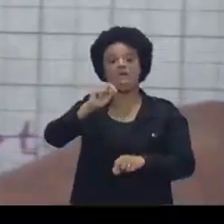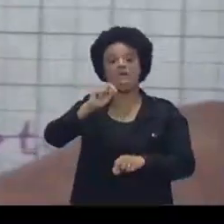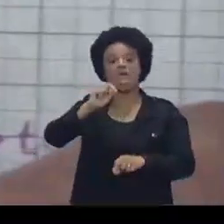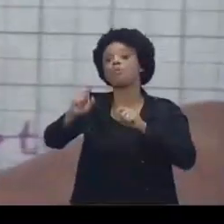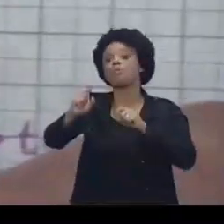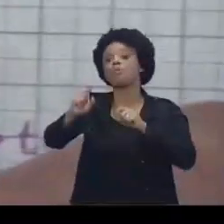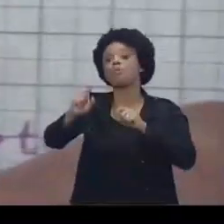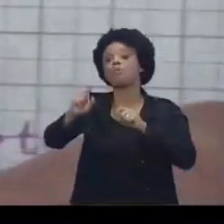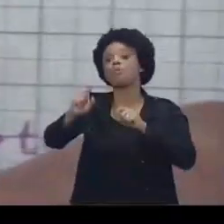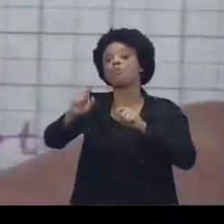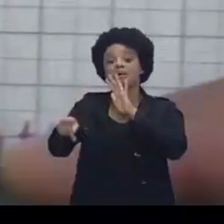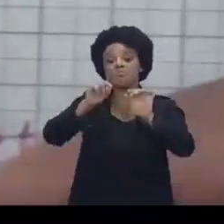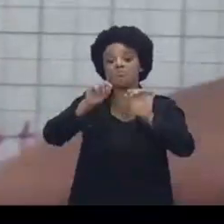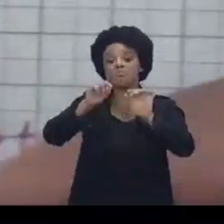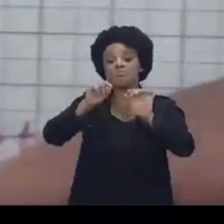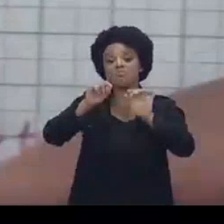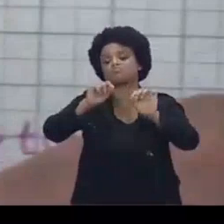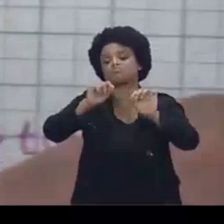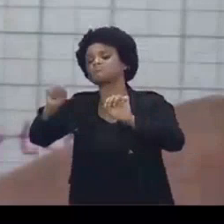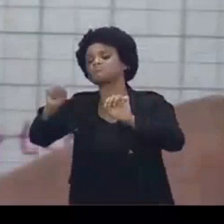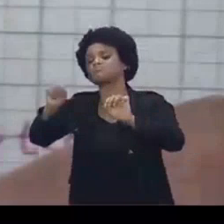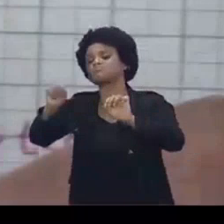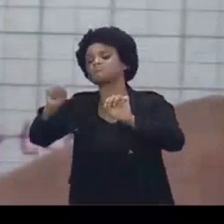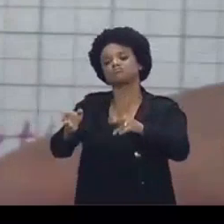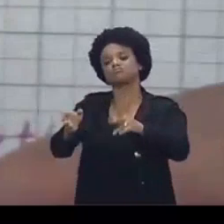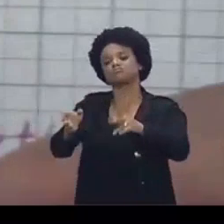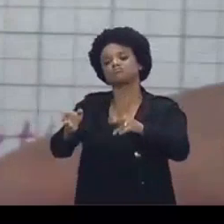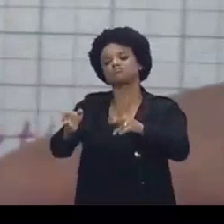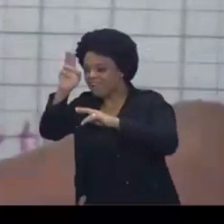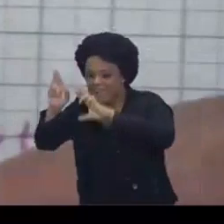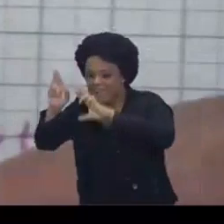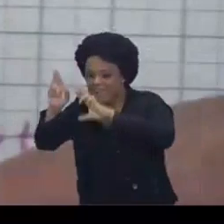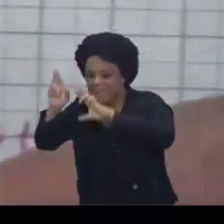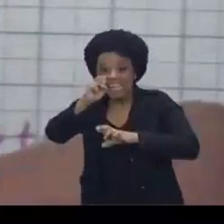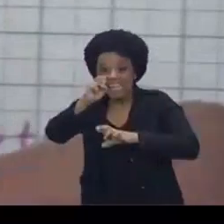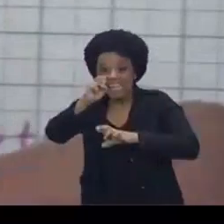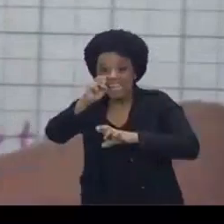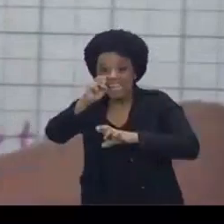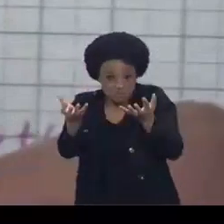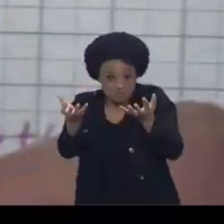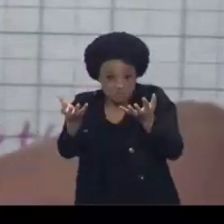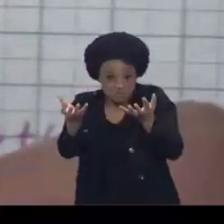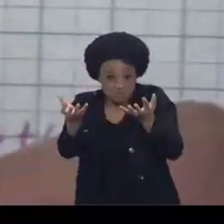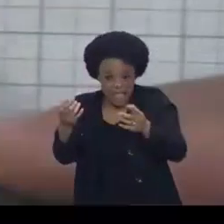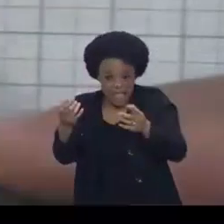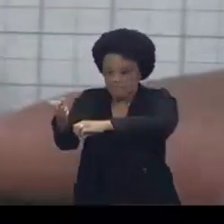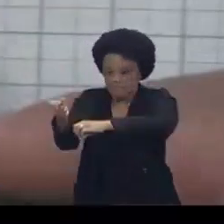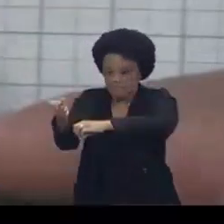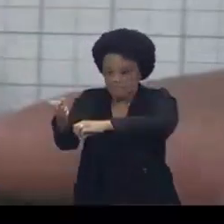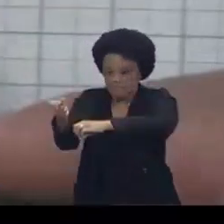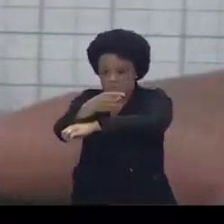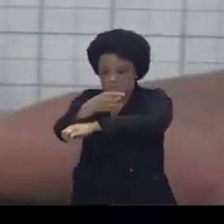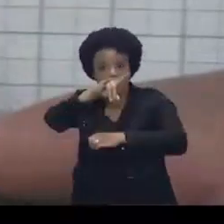são esses pontos que você está analisando. Então, se você quer a velocidade média entre o ponto 1 e o